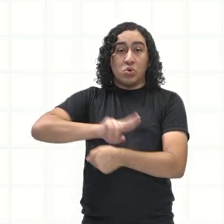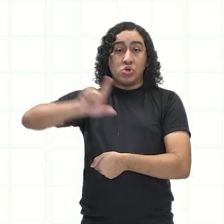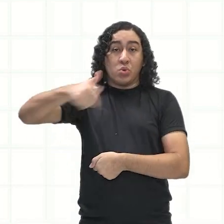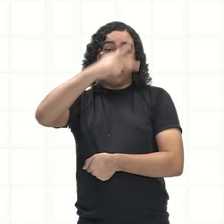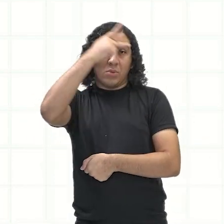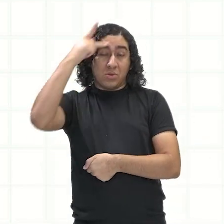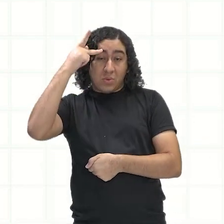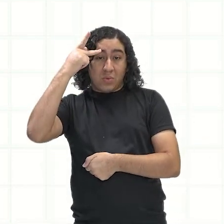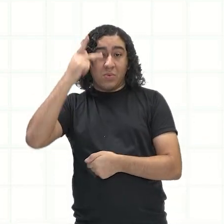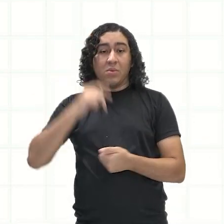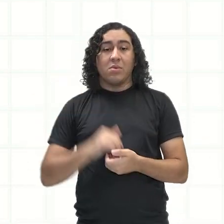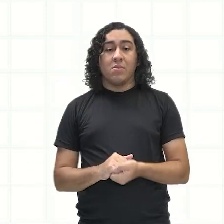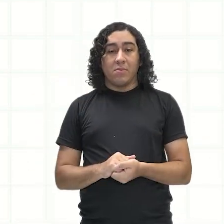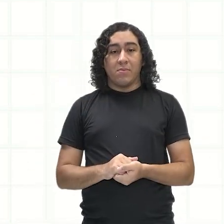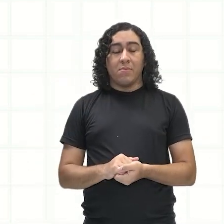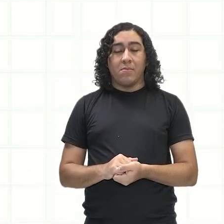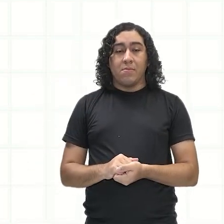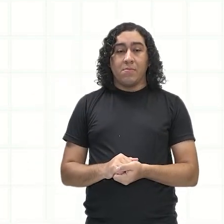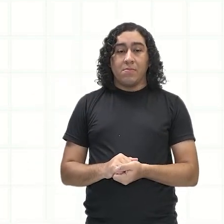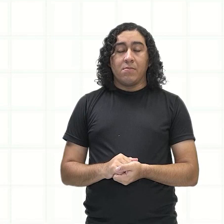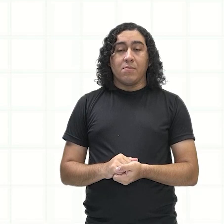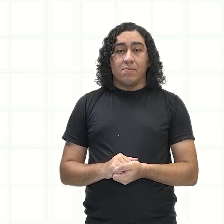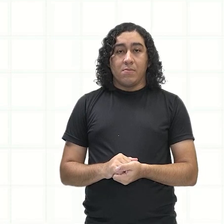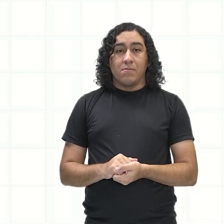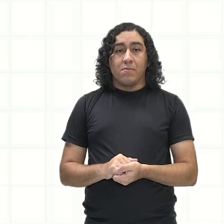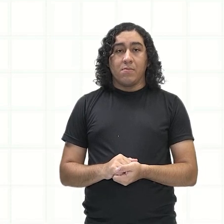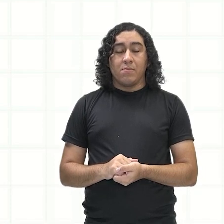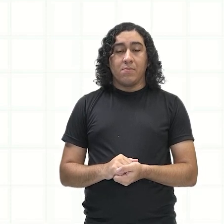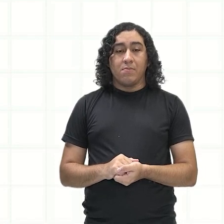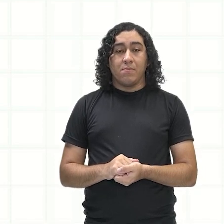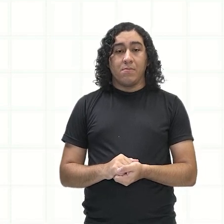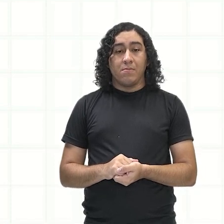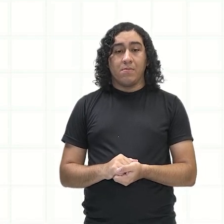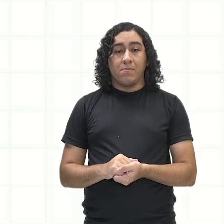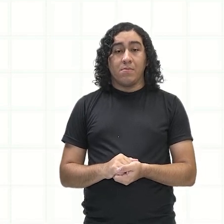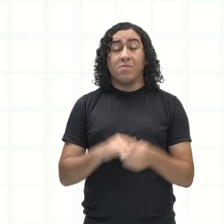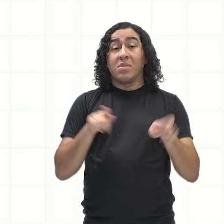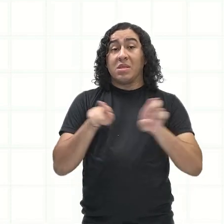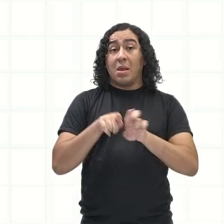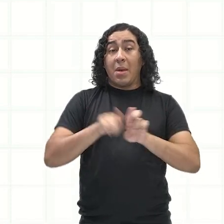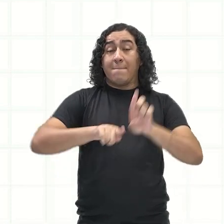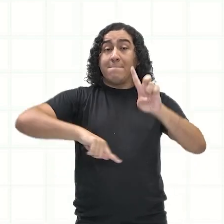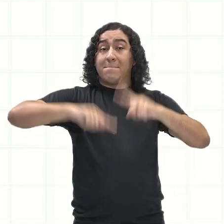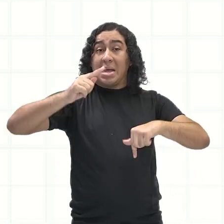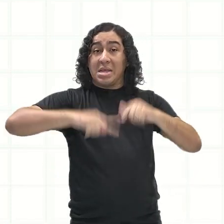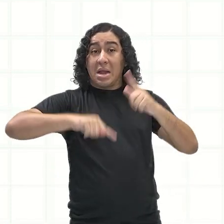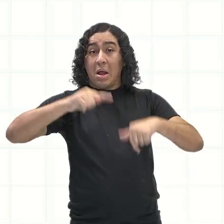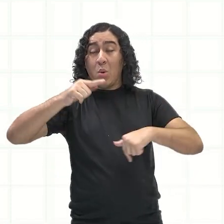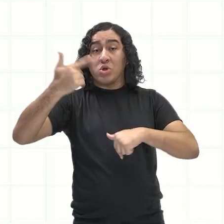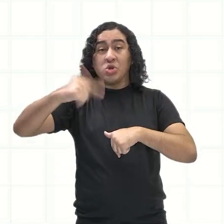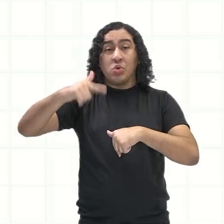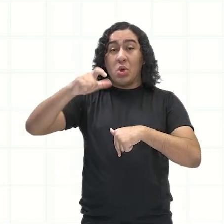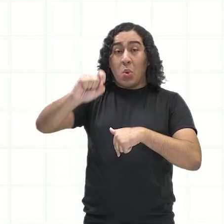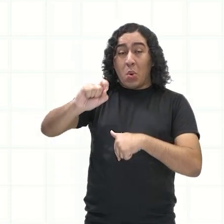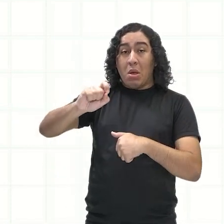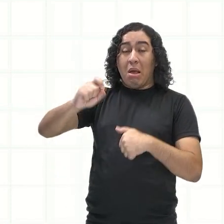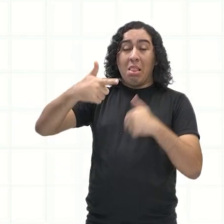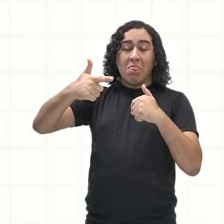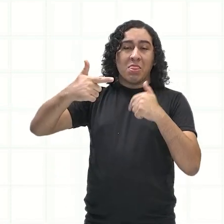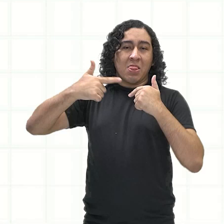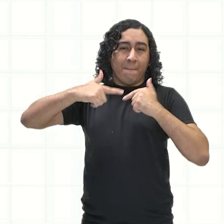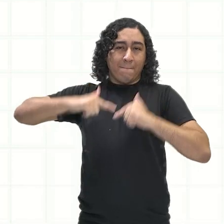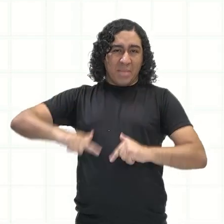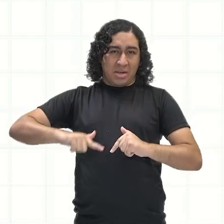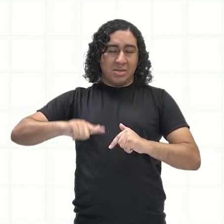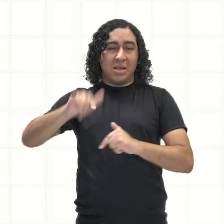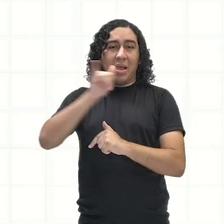outra doença, no caso da hepatite C, então compartilhamento de seringas, instrumentos sem esterilização, né,